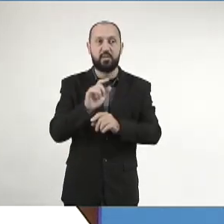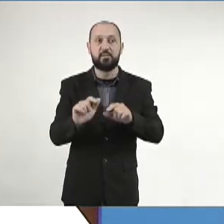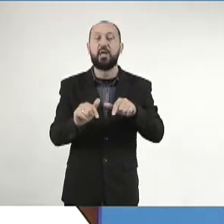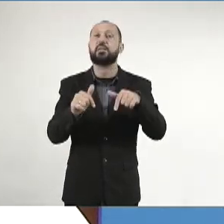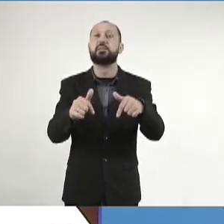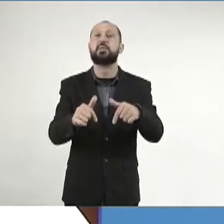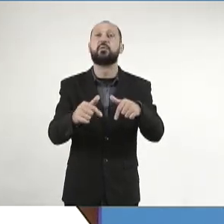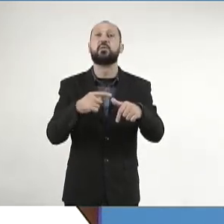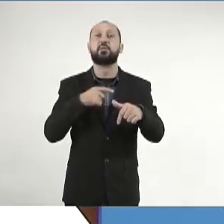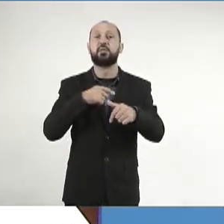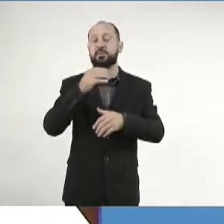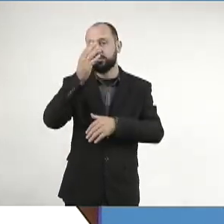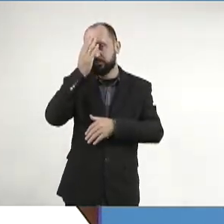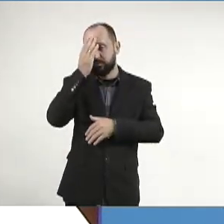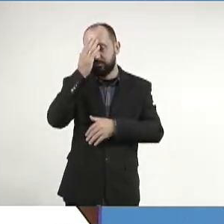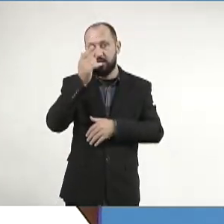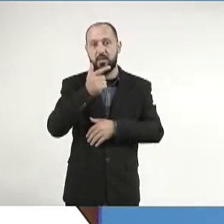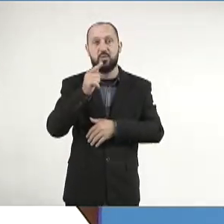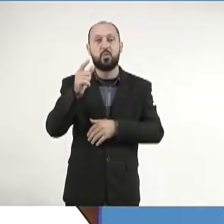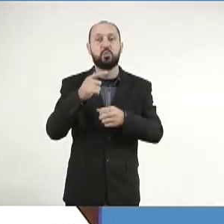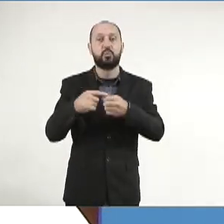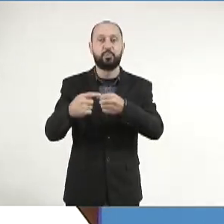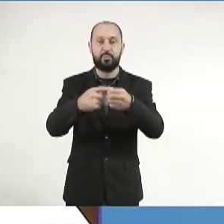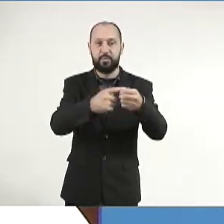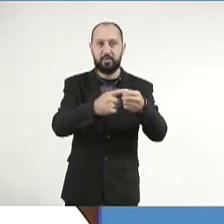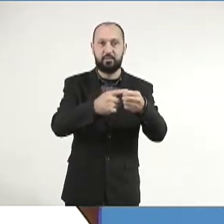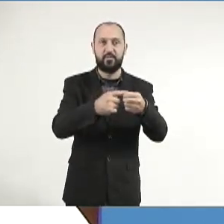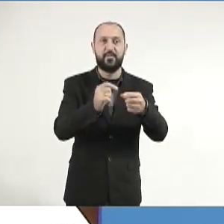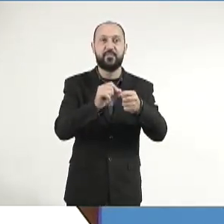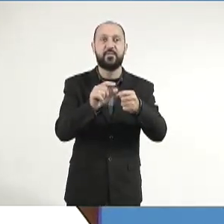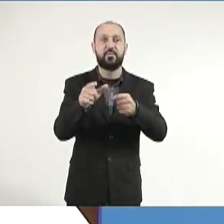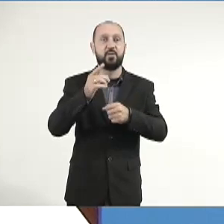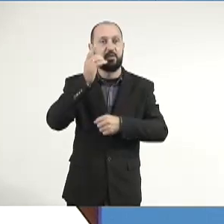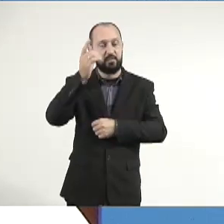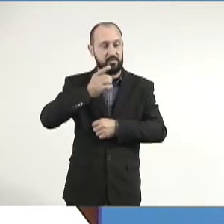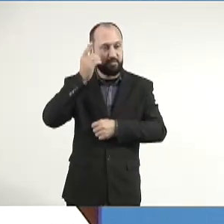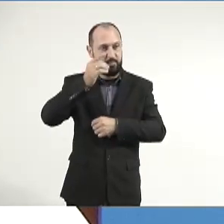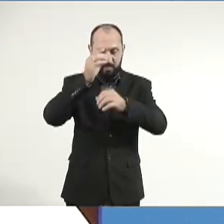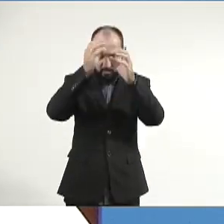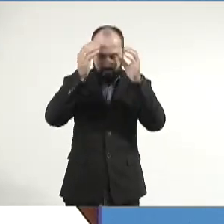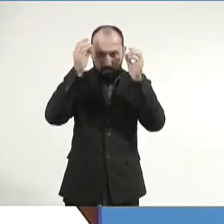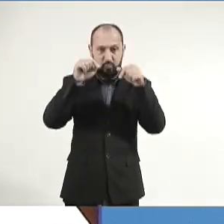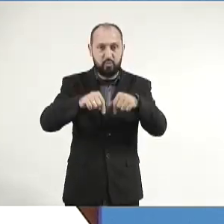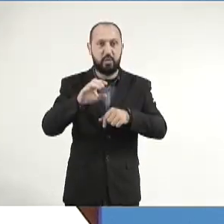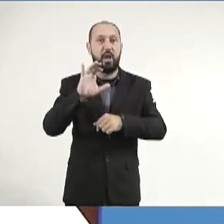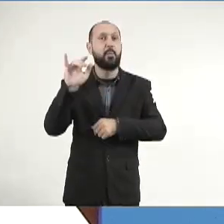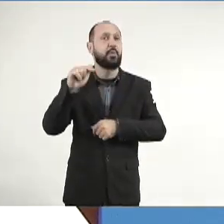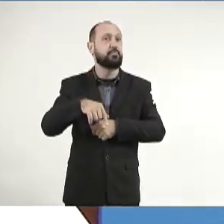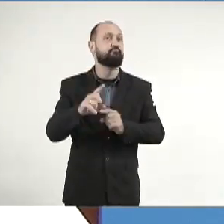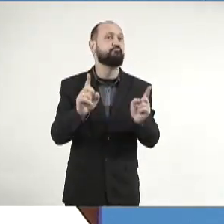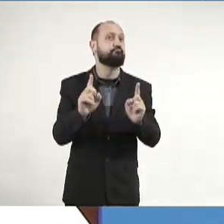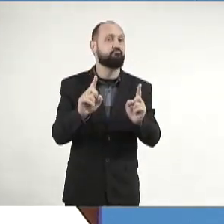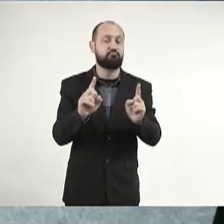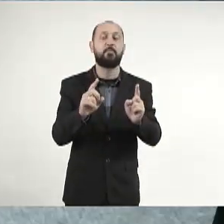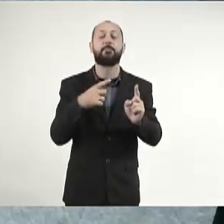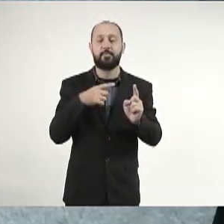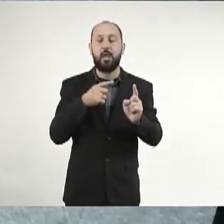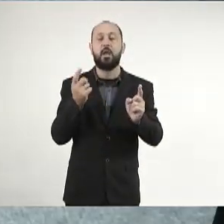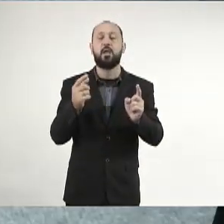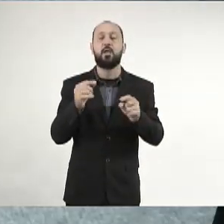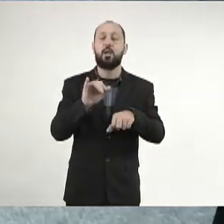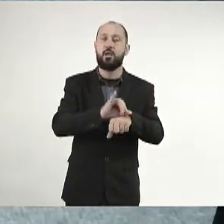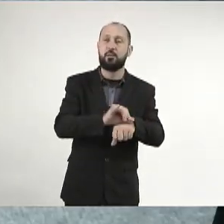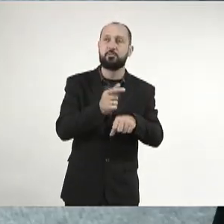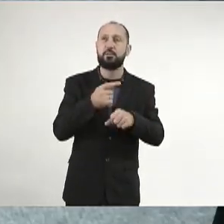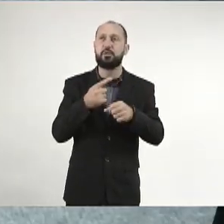ação, eu tenho certeza, e outras acontecerão, como disse o deputado Caravina, não só na capital, isso acontece